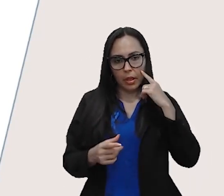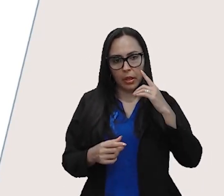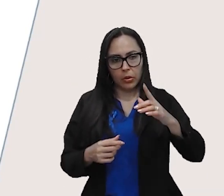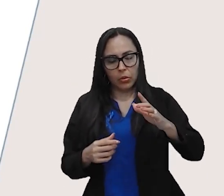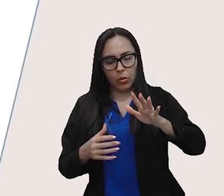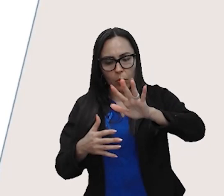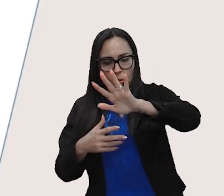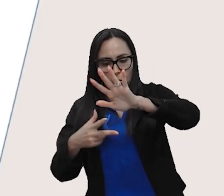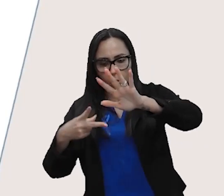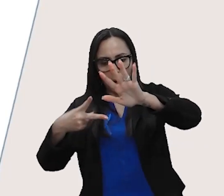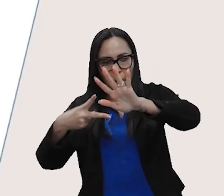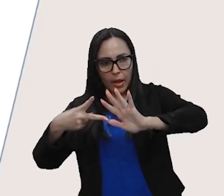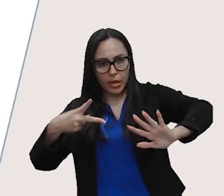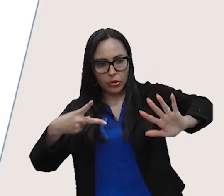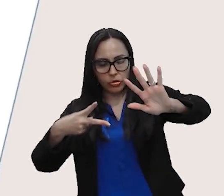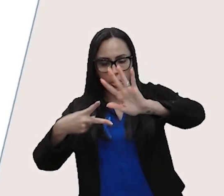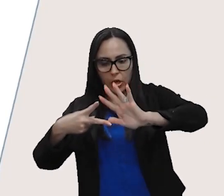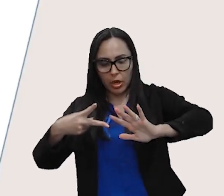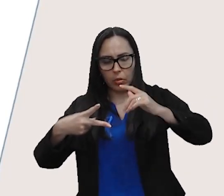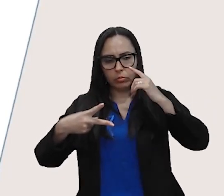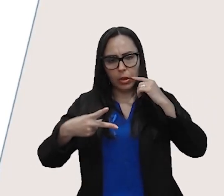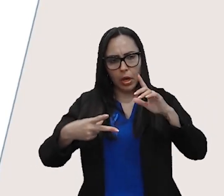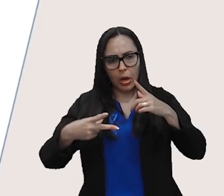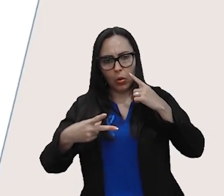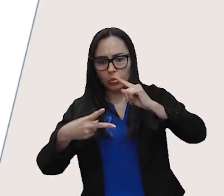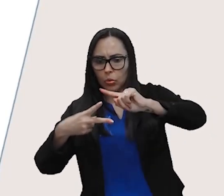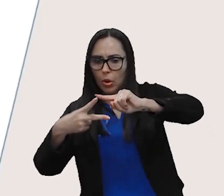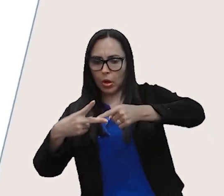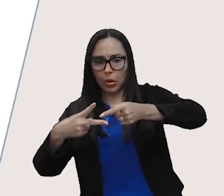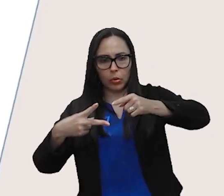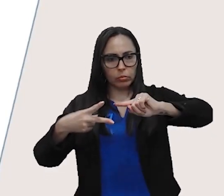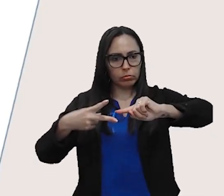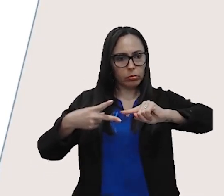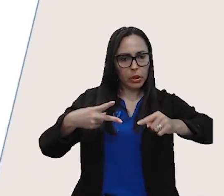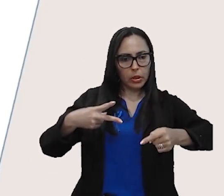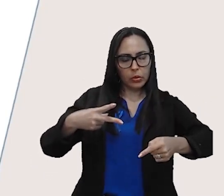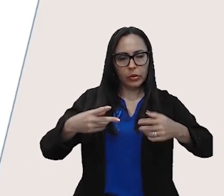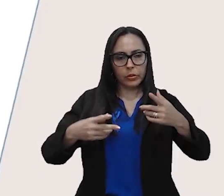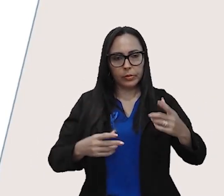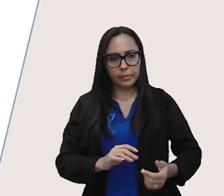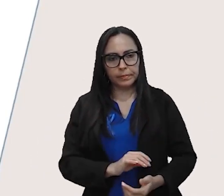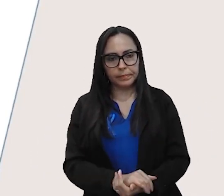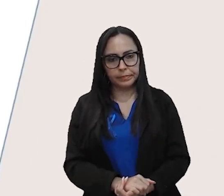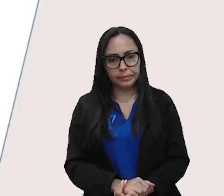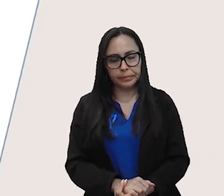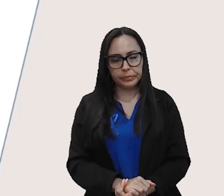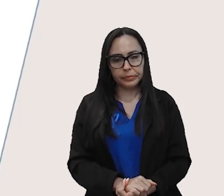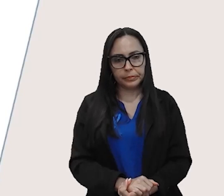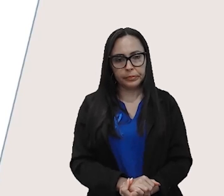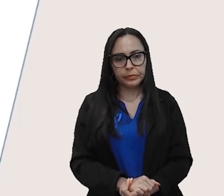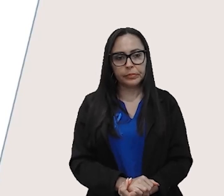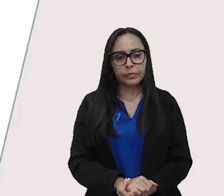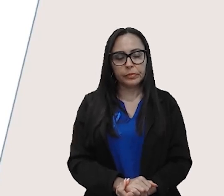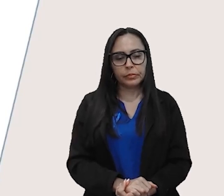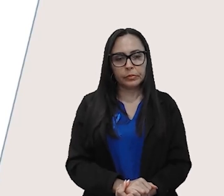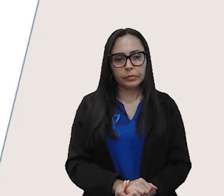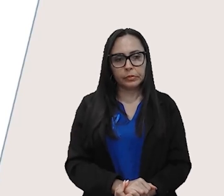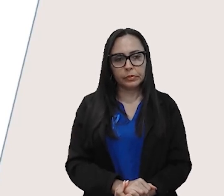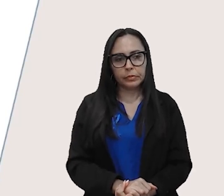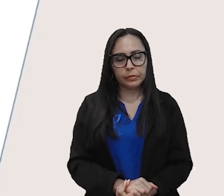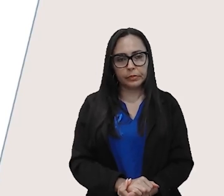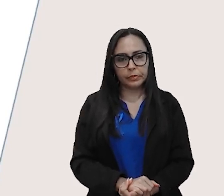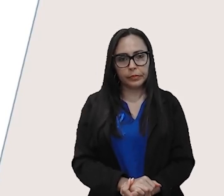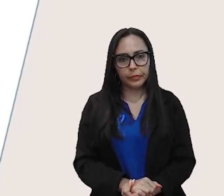região formada por alguns ângulos. Ó, eu vou até mudar essa letrinha aqui para ficar bem bonitinho para você. Ó. Vou mudar aqui. Eu vou dizer